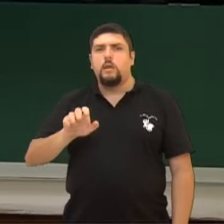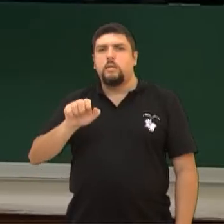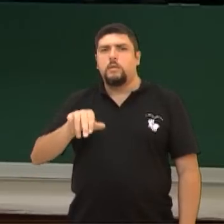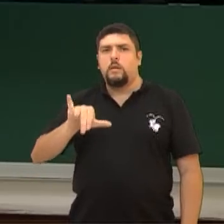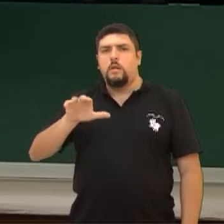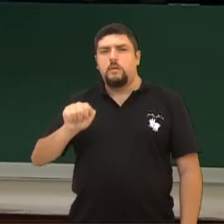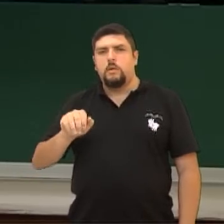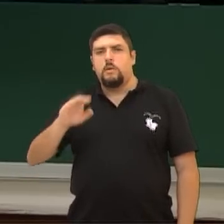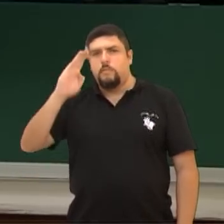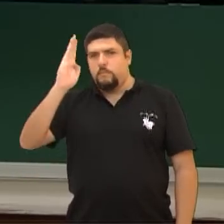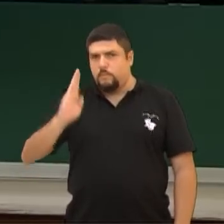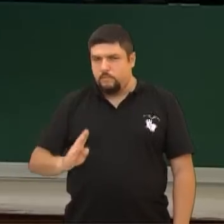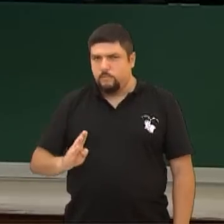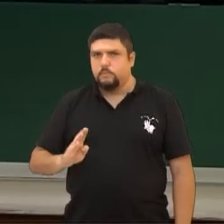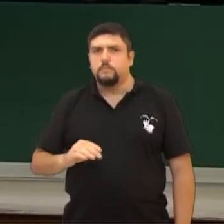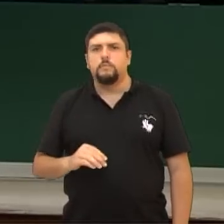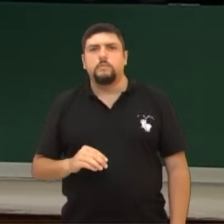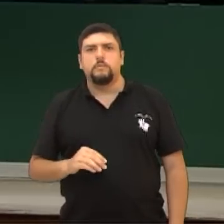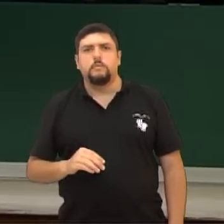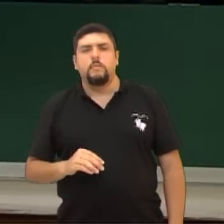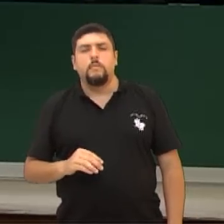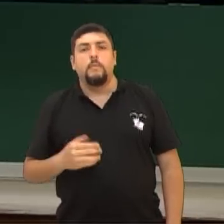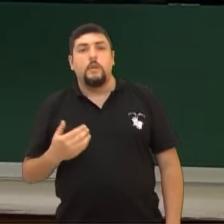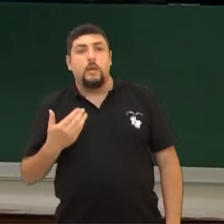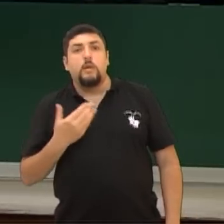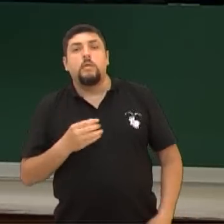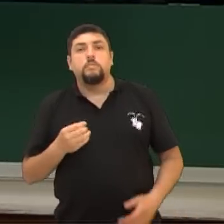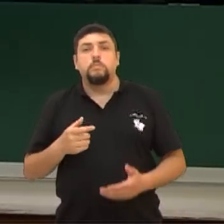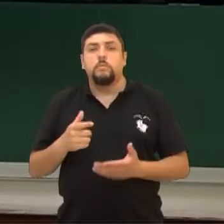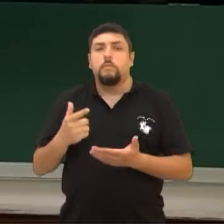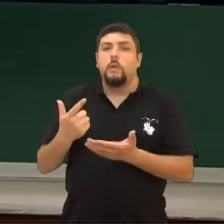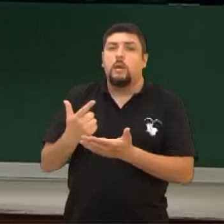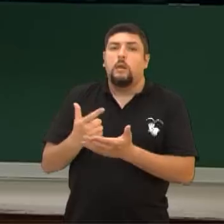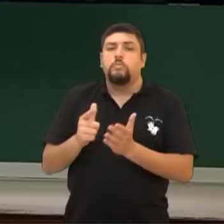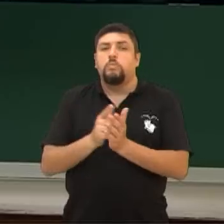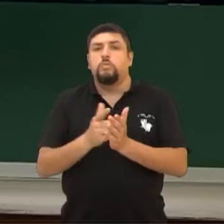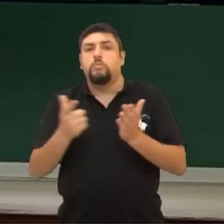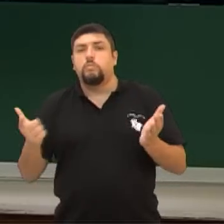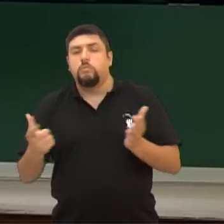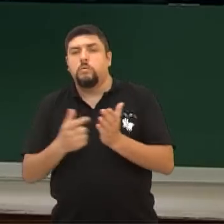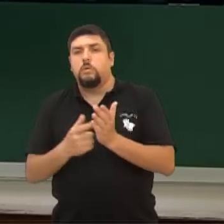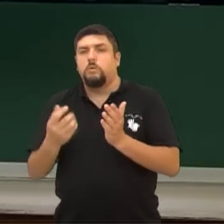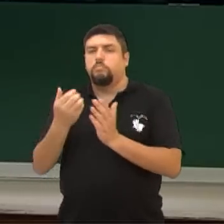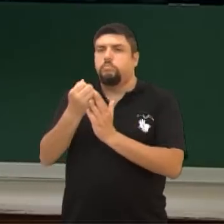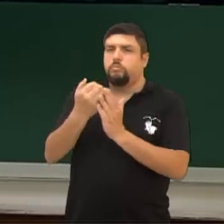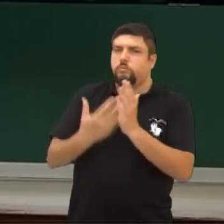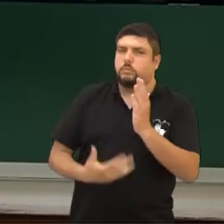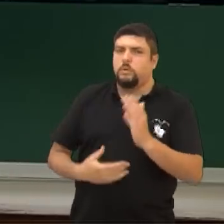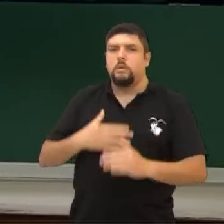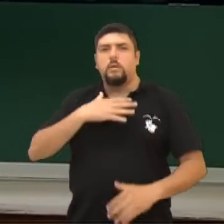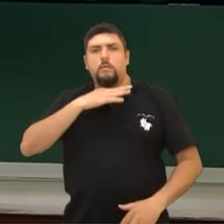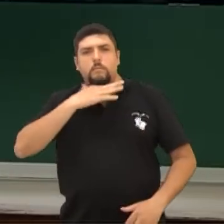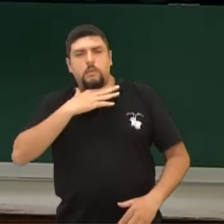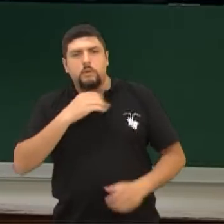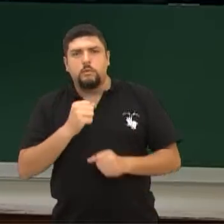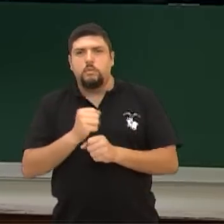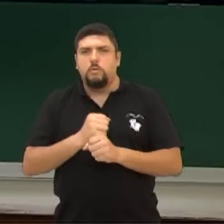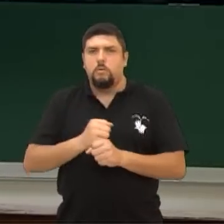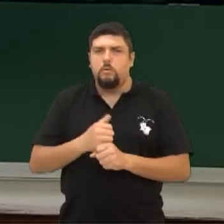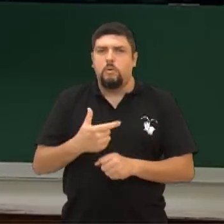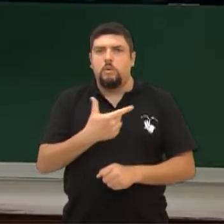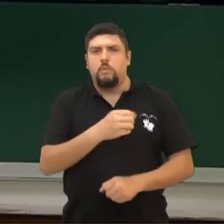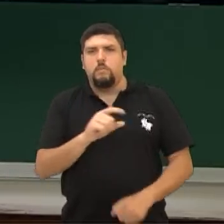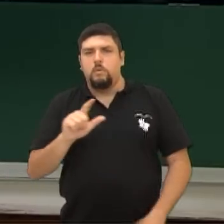que essa entrevista foi publicada em março de 2017. Né? Não sei se